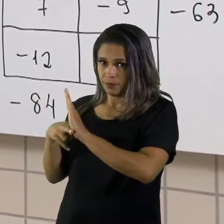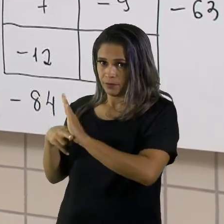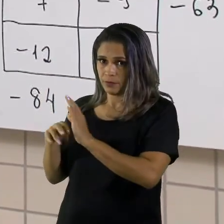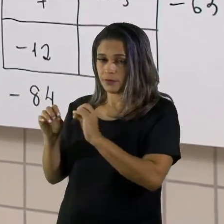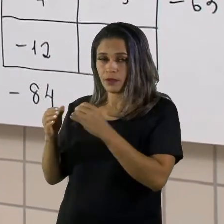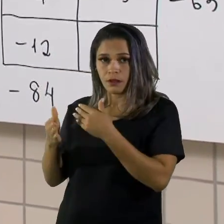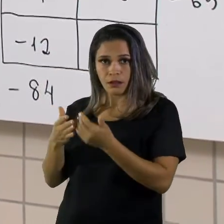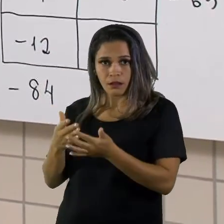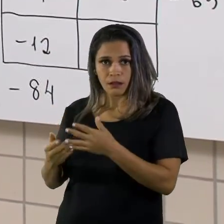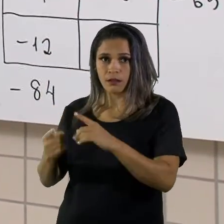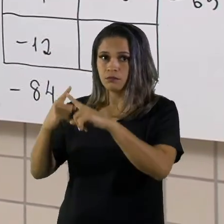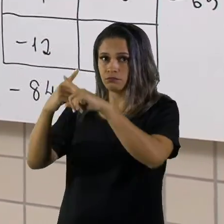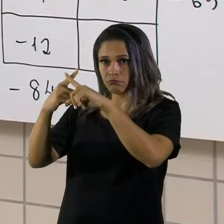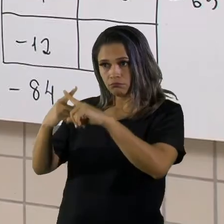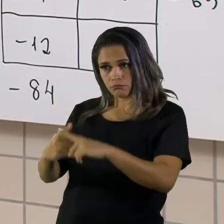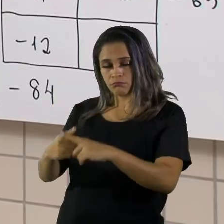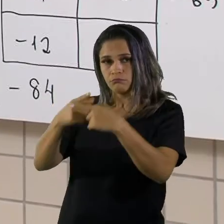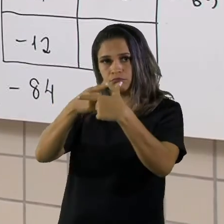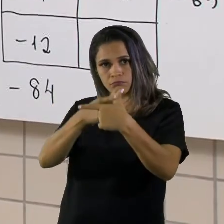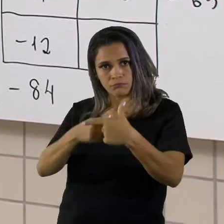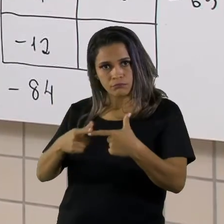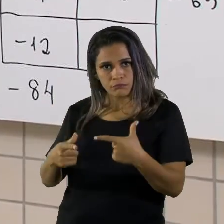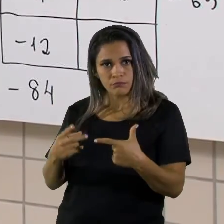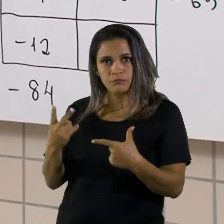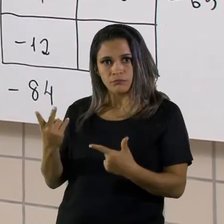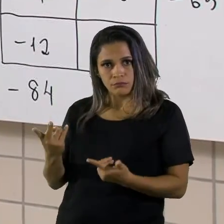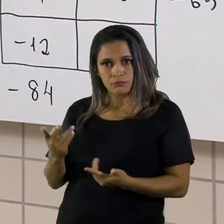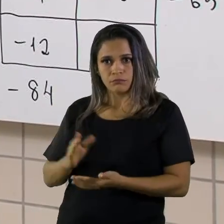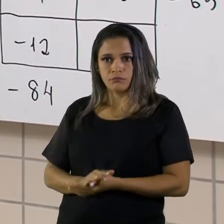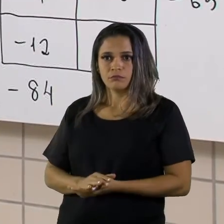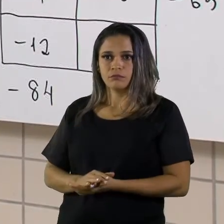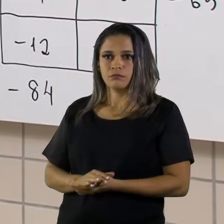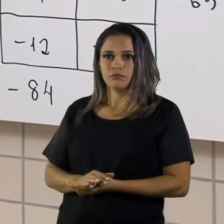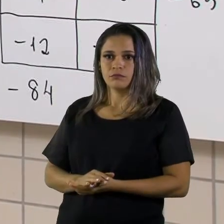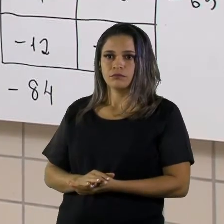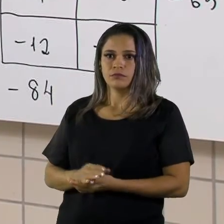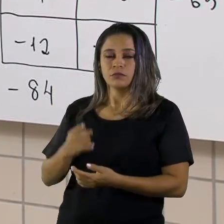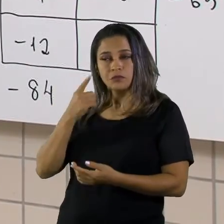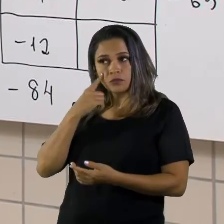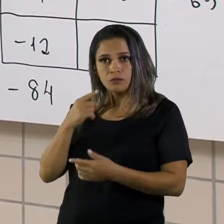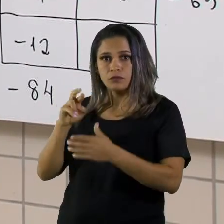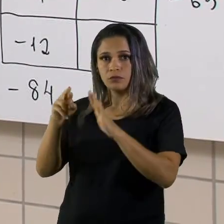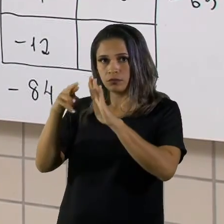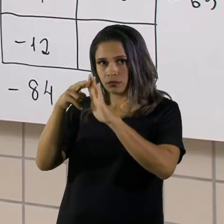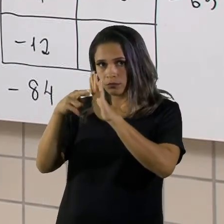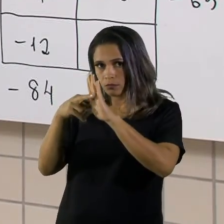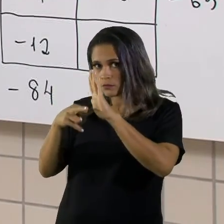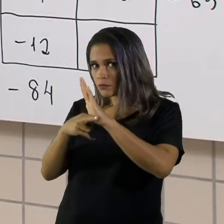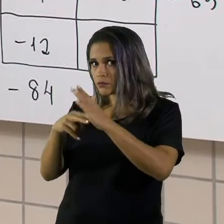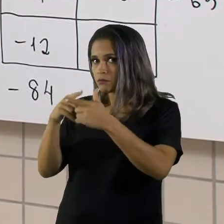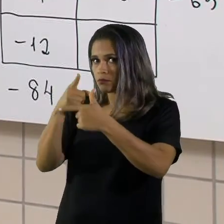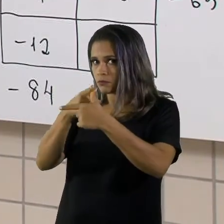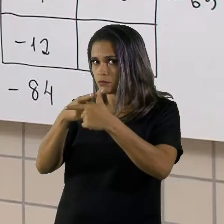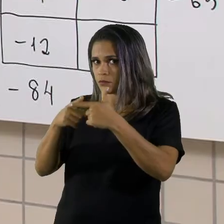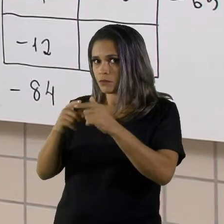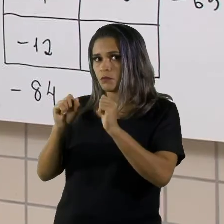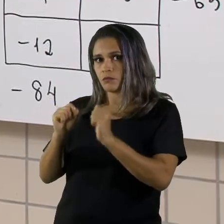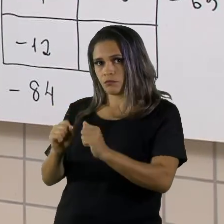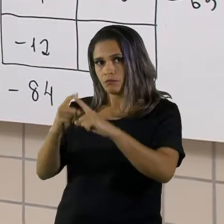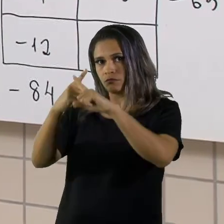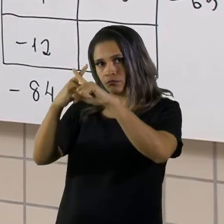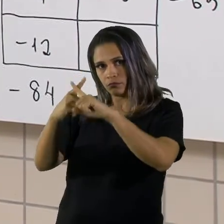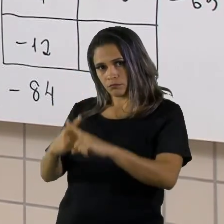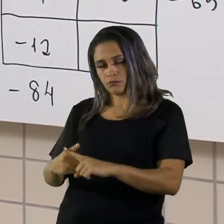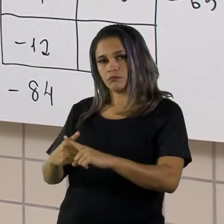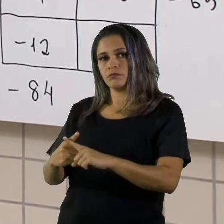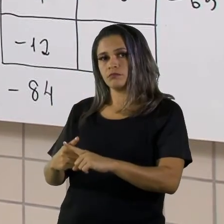divisão quanto para multiplicação, certo? Eu fiz aqui a regrinha para divisão, mas ela funciona do mesmo jeito para multiplicação. Se você